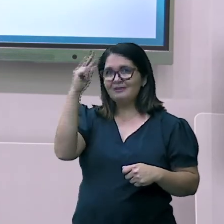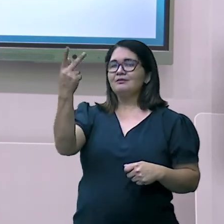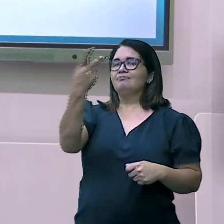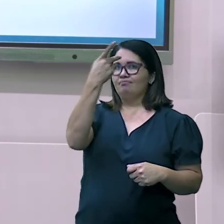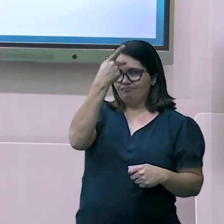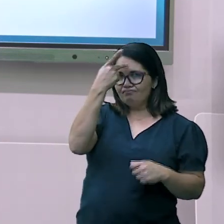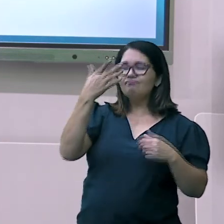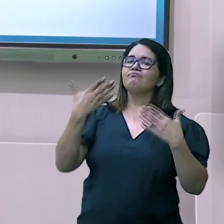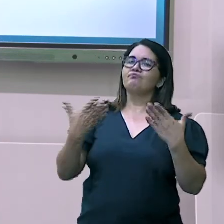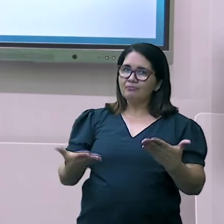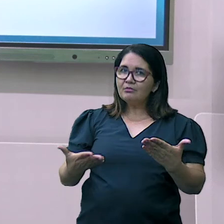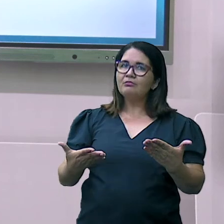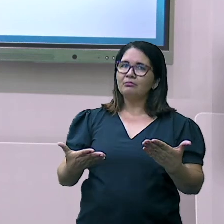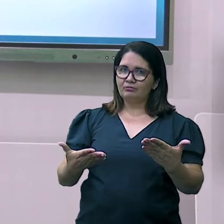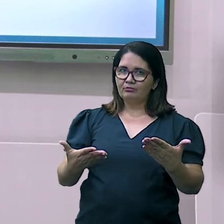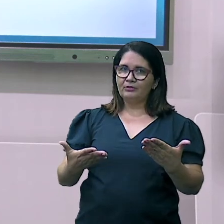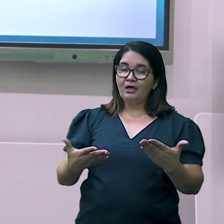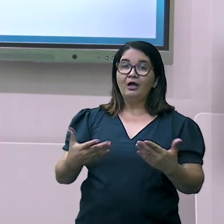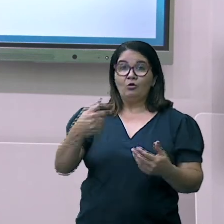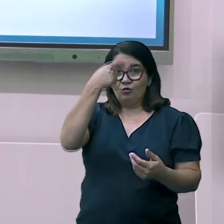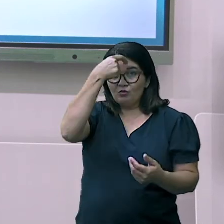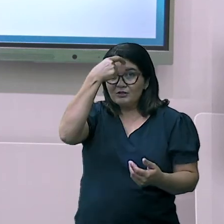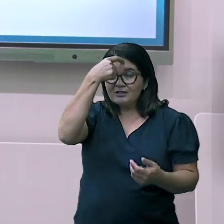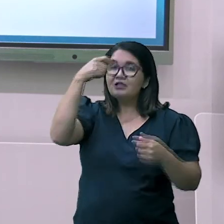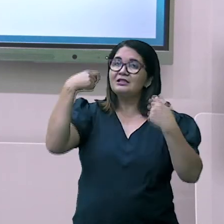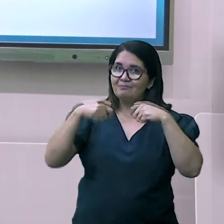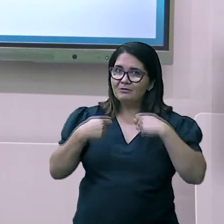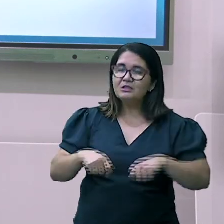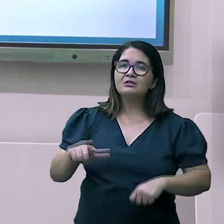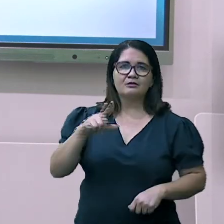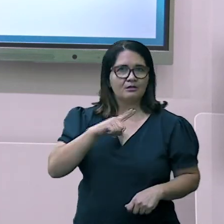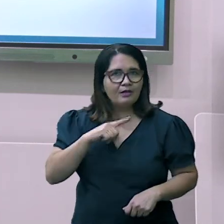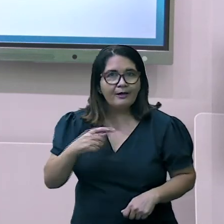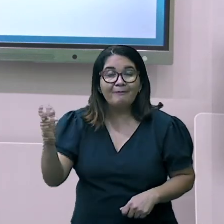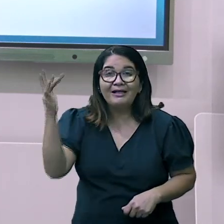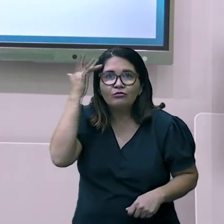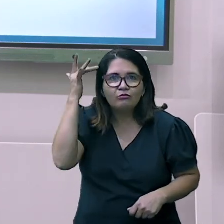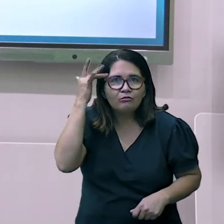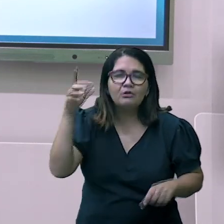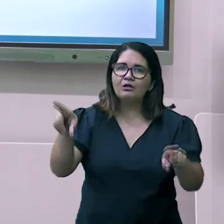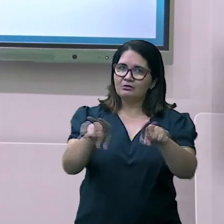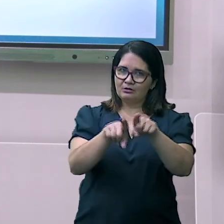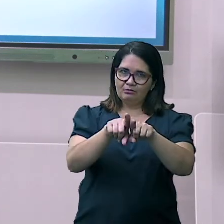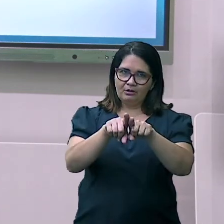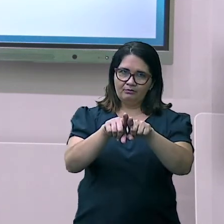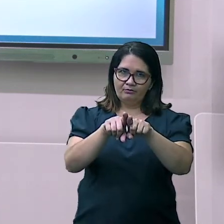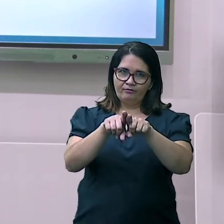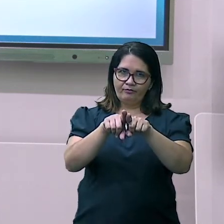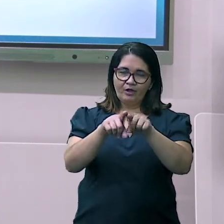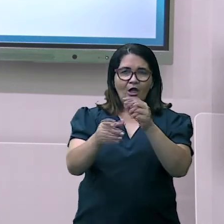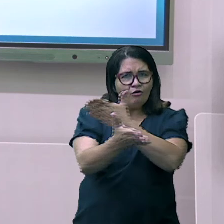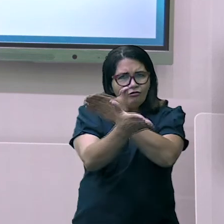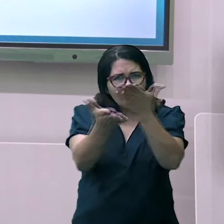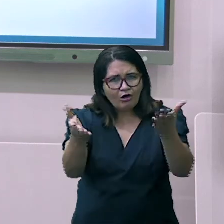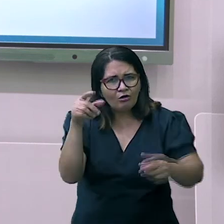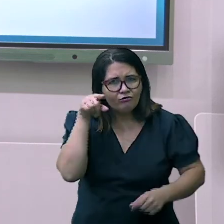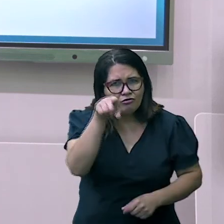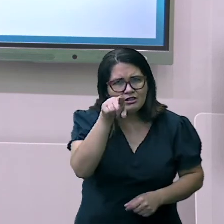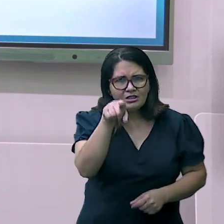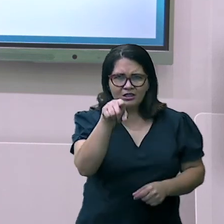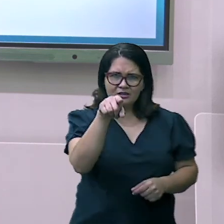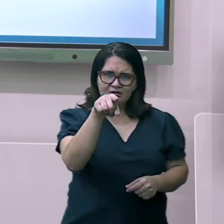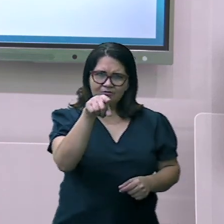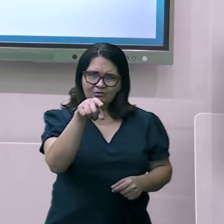que somos conscientes para esse meio de preservação. E você? Me conta aí, você aí na sua casa, você